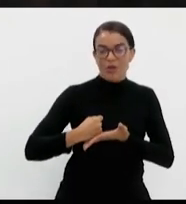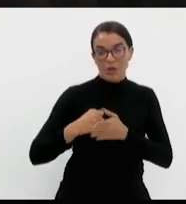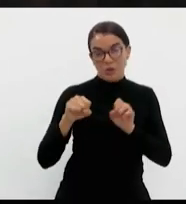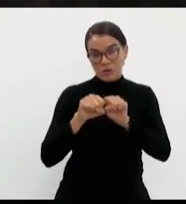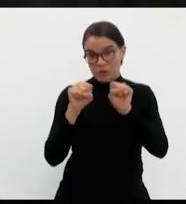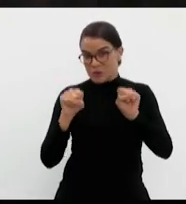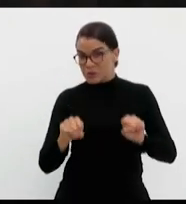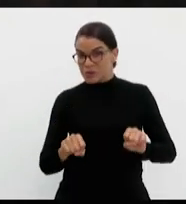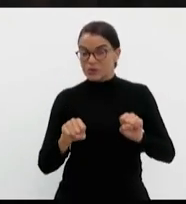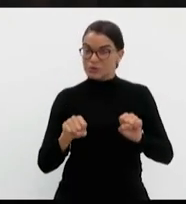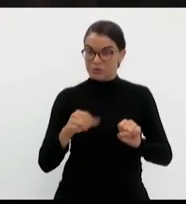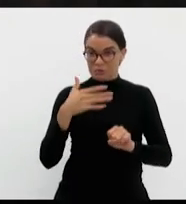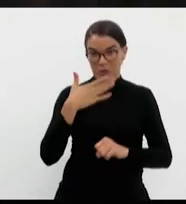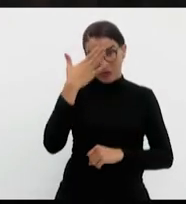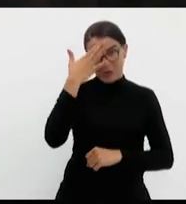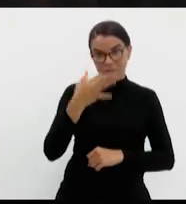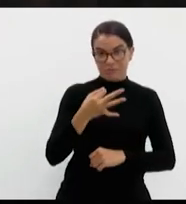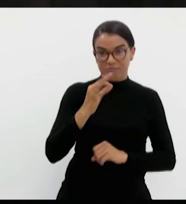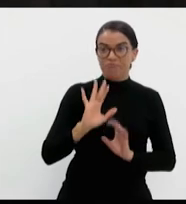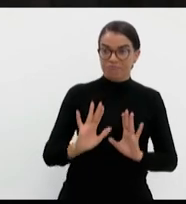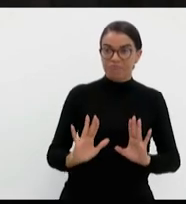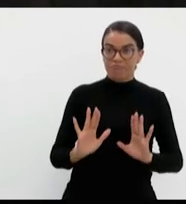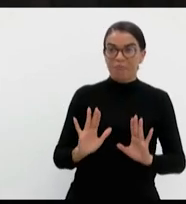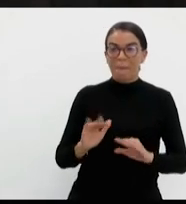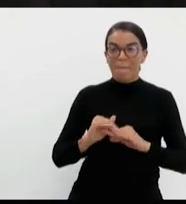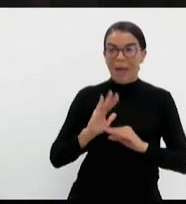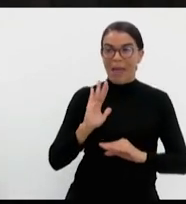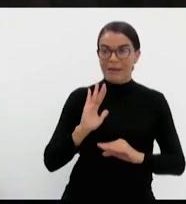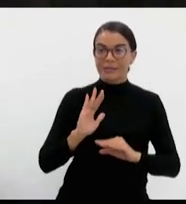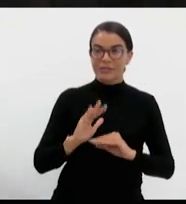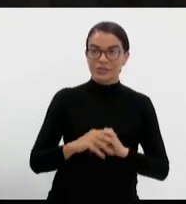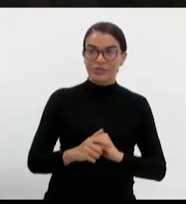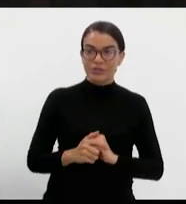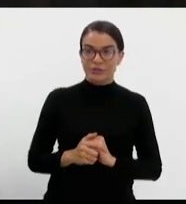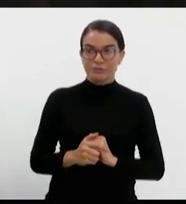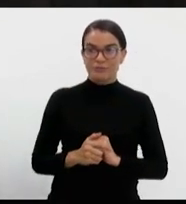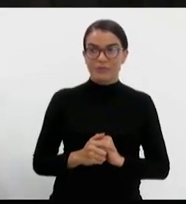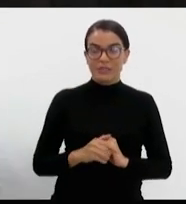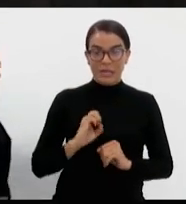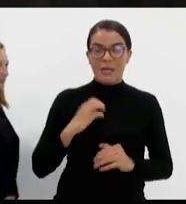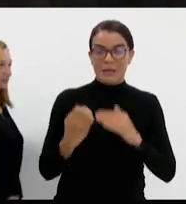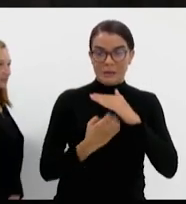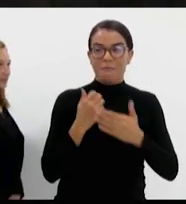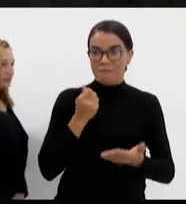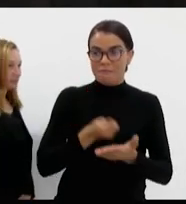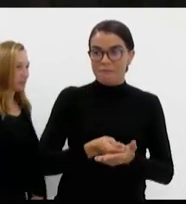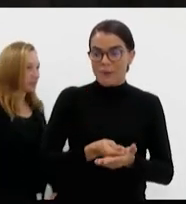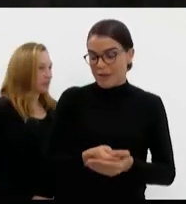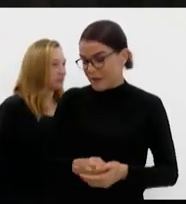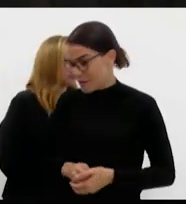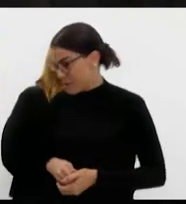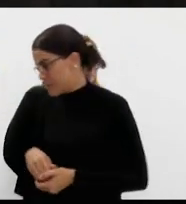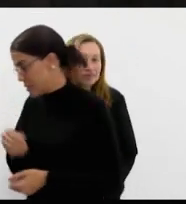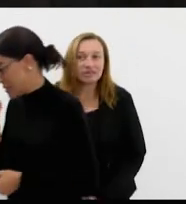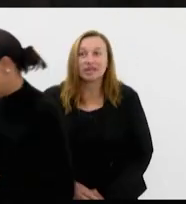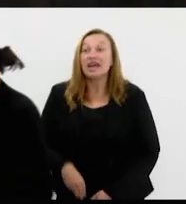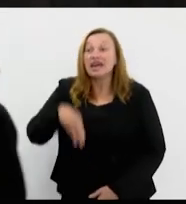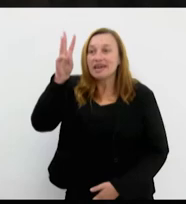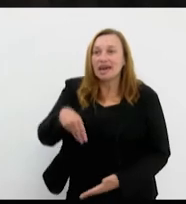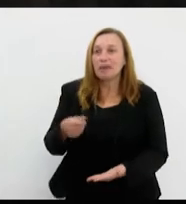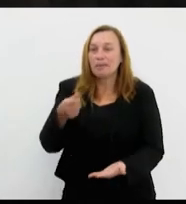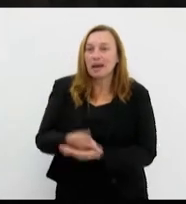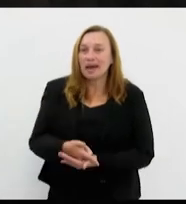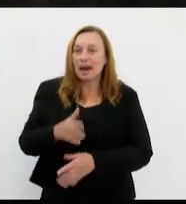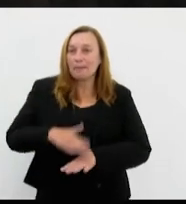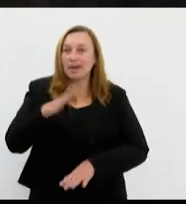sistema que, no meu entendimento, não funciona mais. A empresa paga para ganhar a licitação. Quem pagar mais,